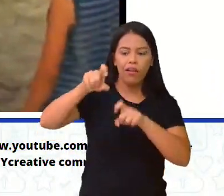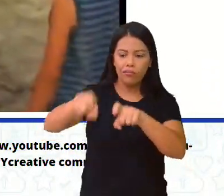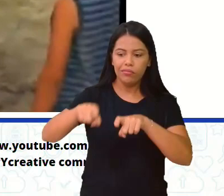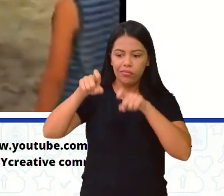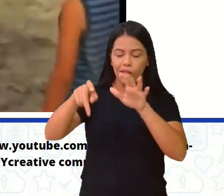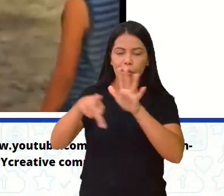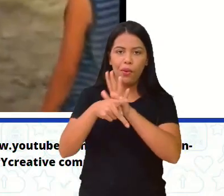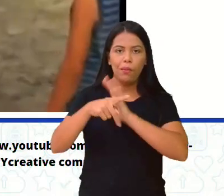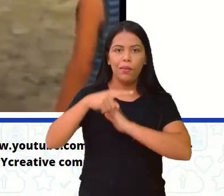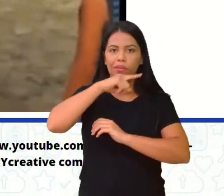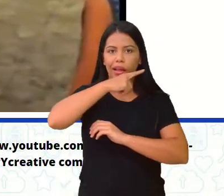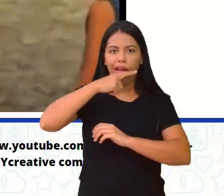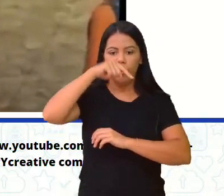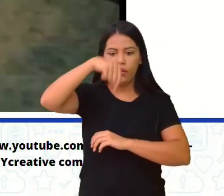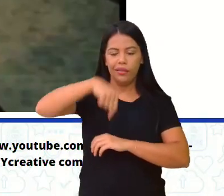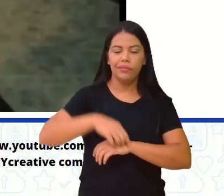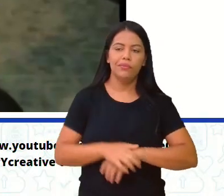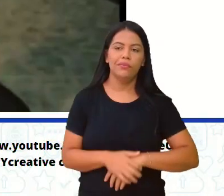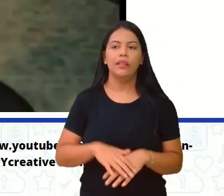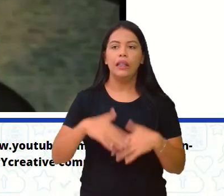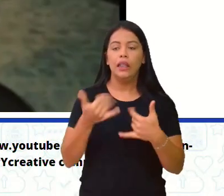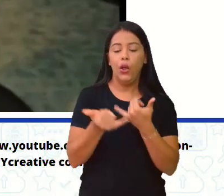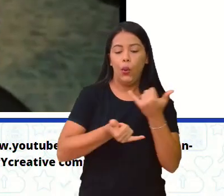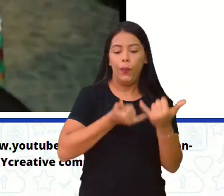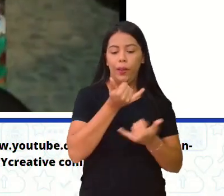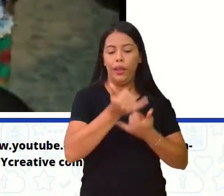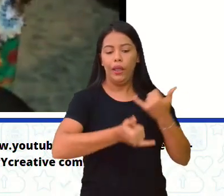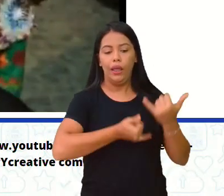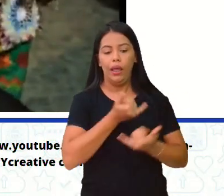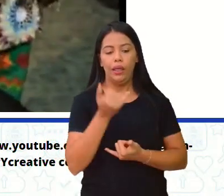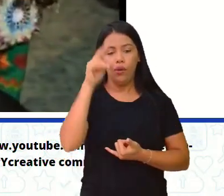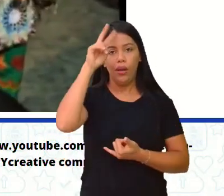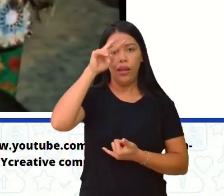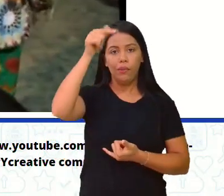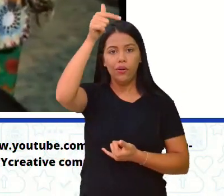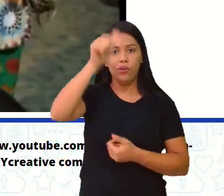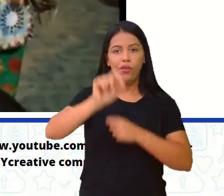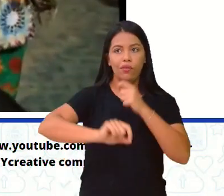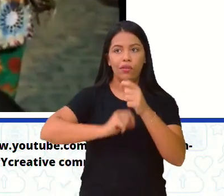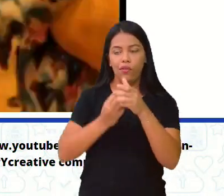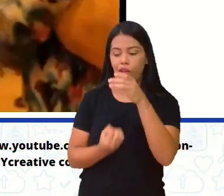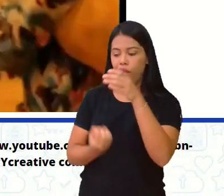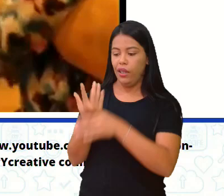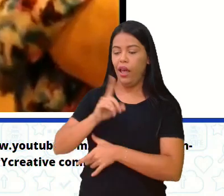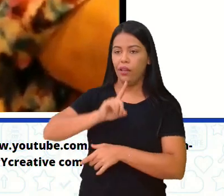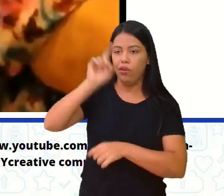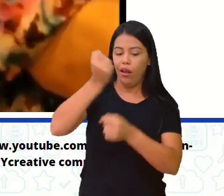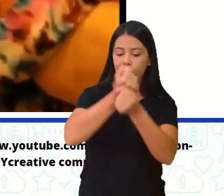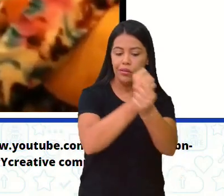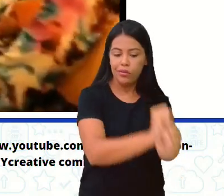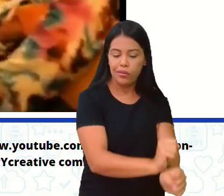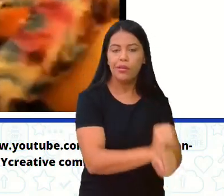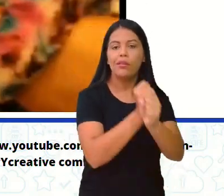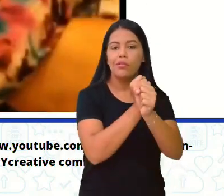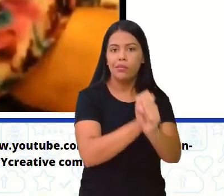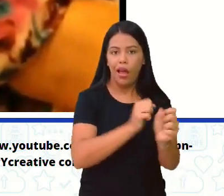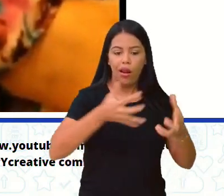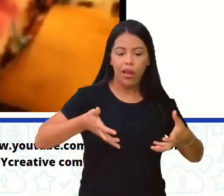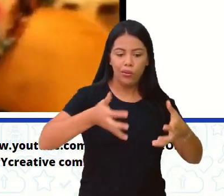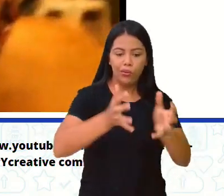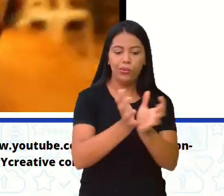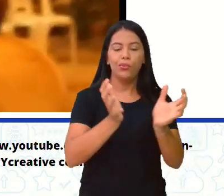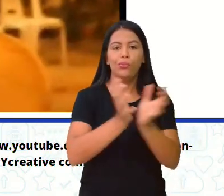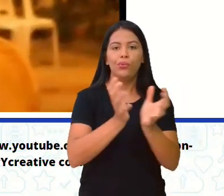pernambucano. Seus brincadores rememoram que o cavalo marinho nasceu nas senzalas, entre os negros escravos que vieram